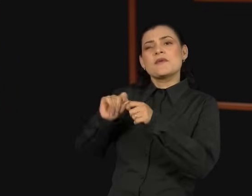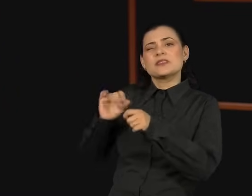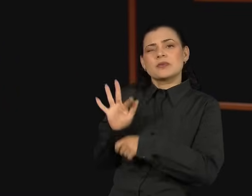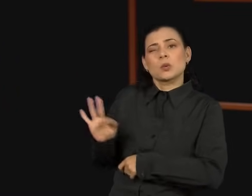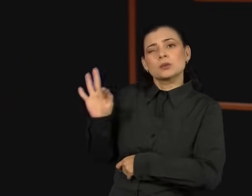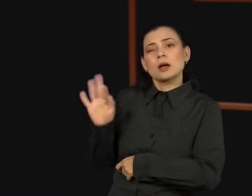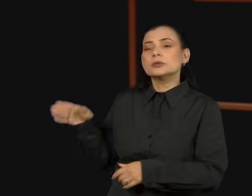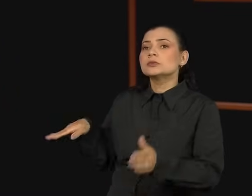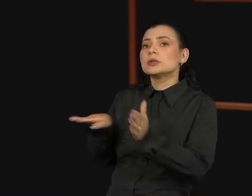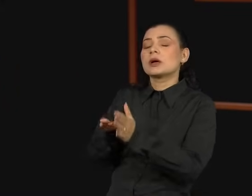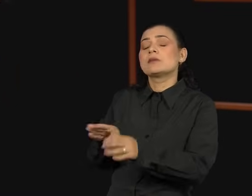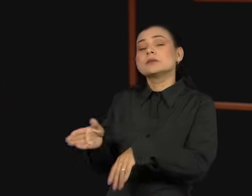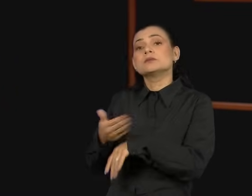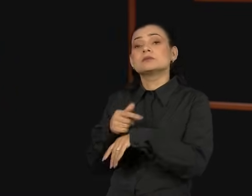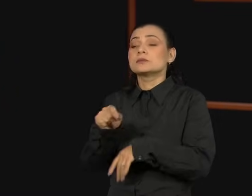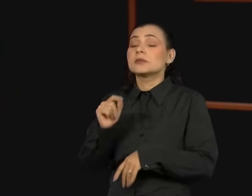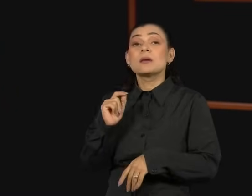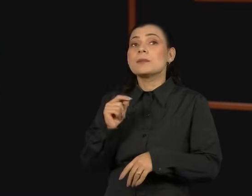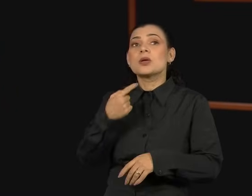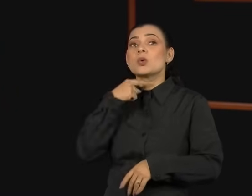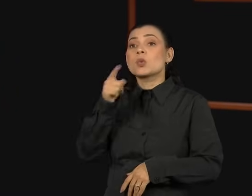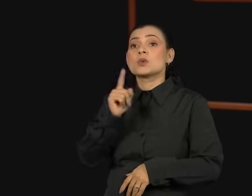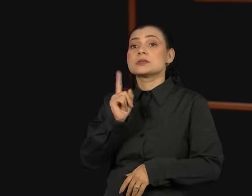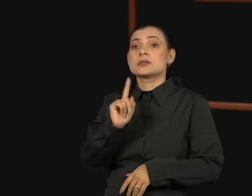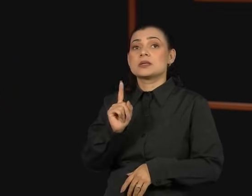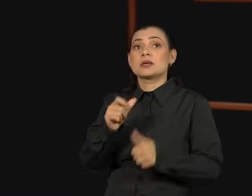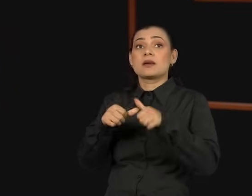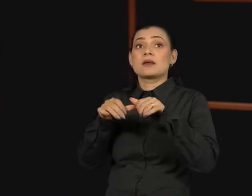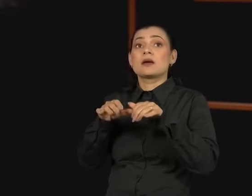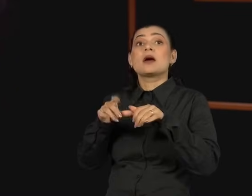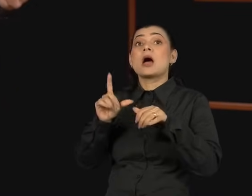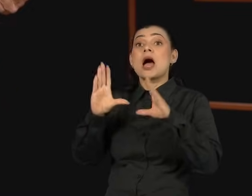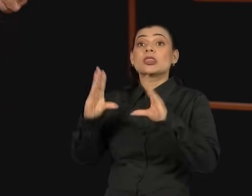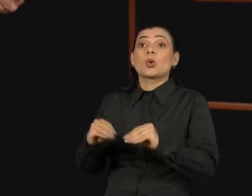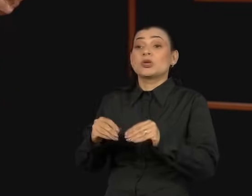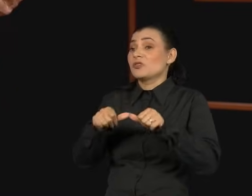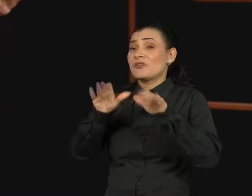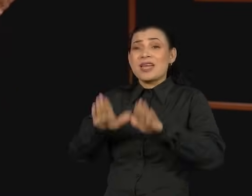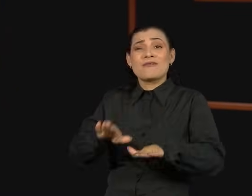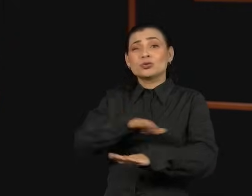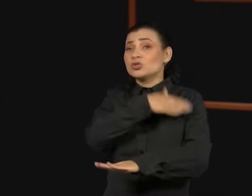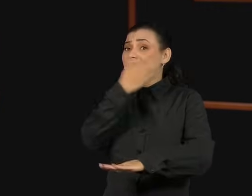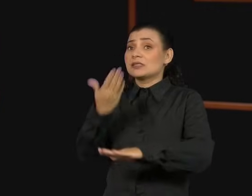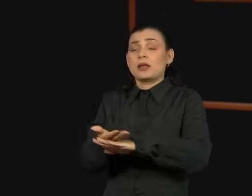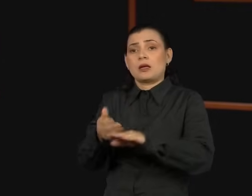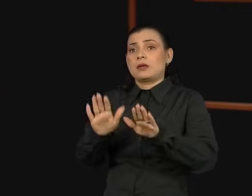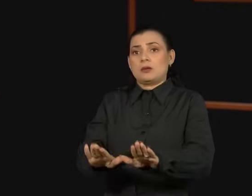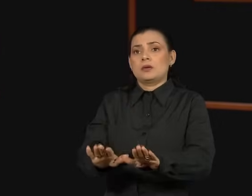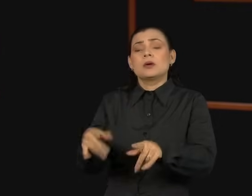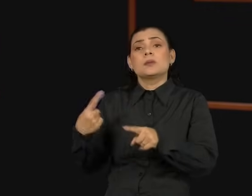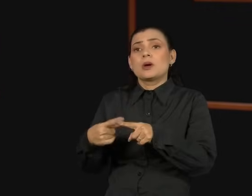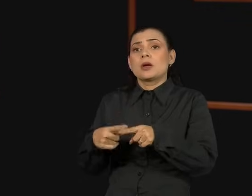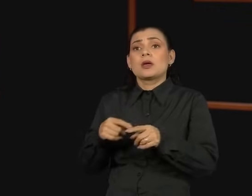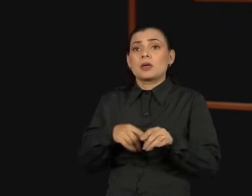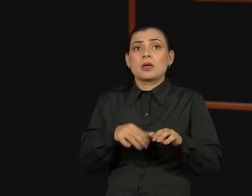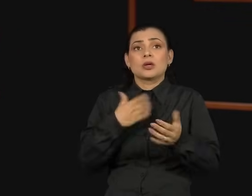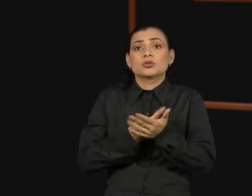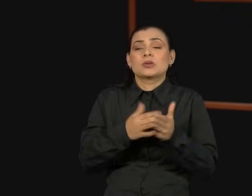manhã, mas eu não conseguia sair da Maria Antônia até a noite. Né? E cadê a hora de estudar